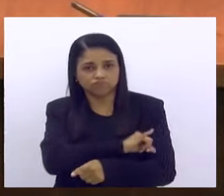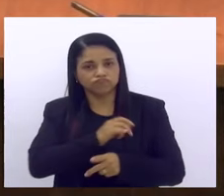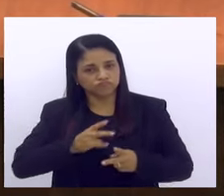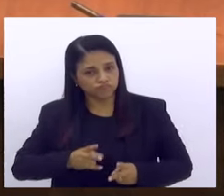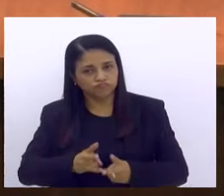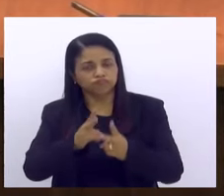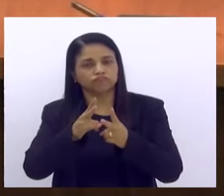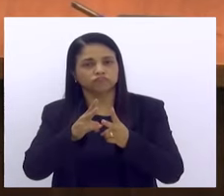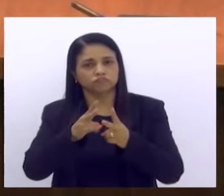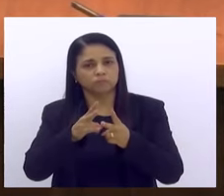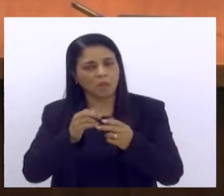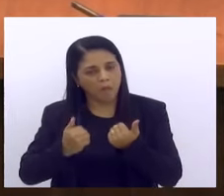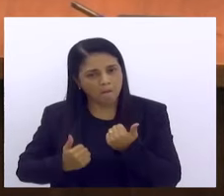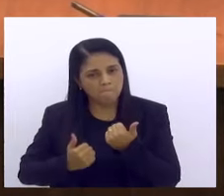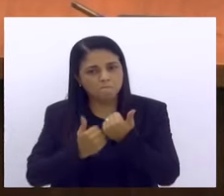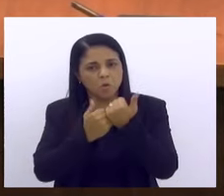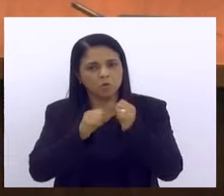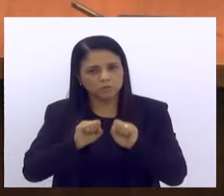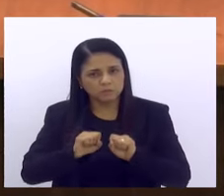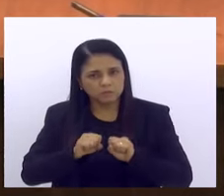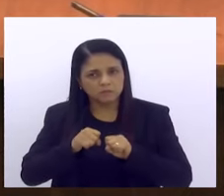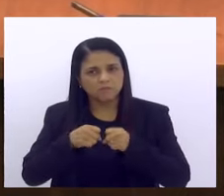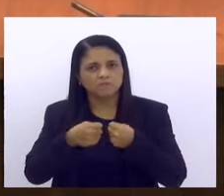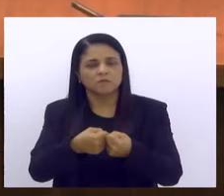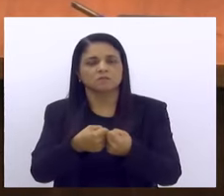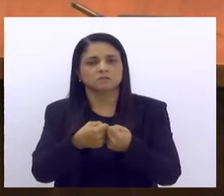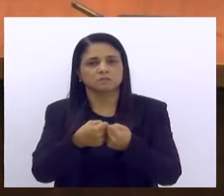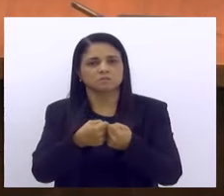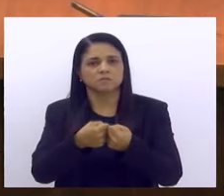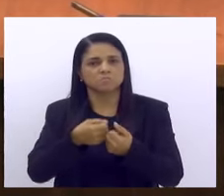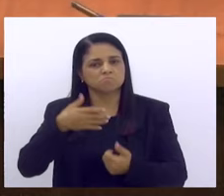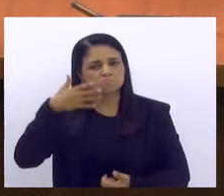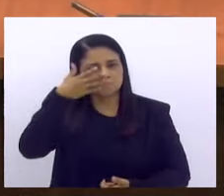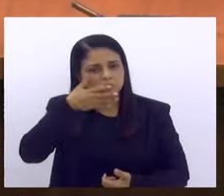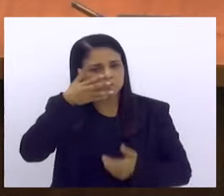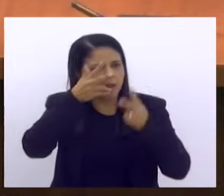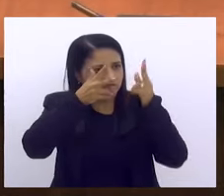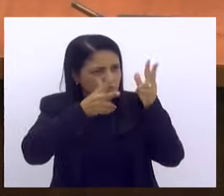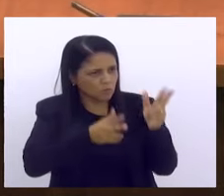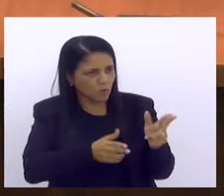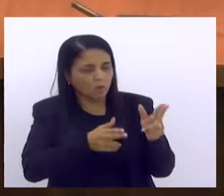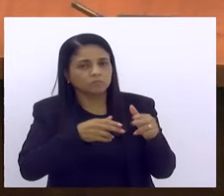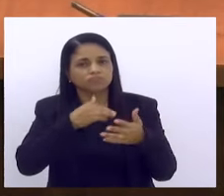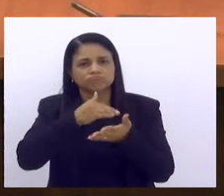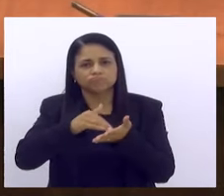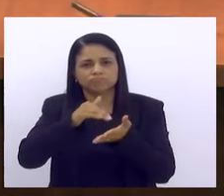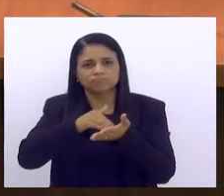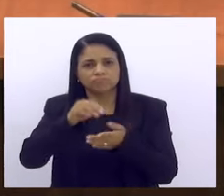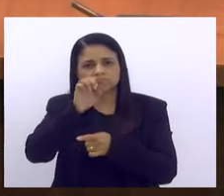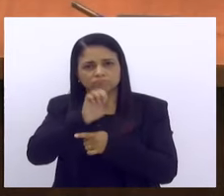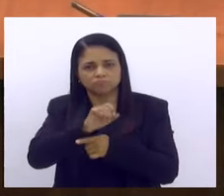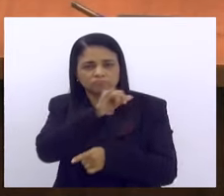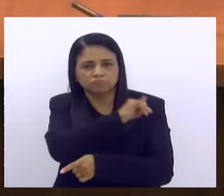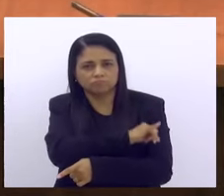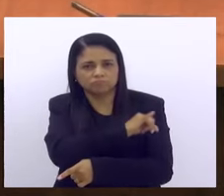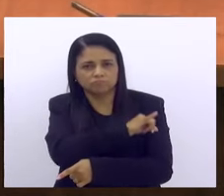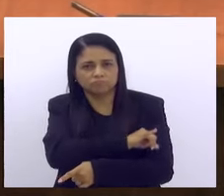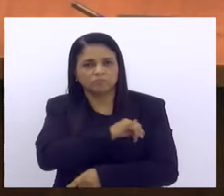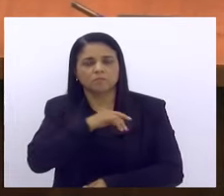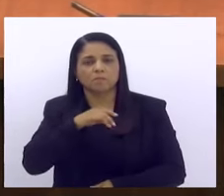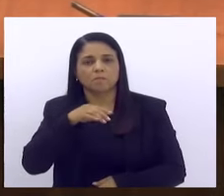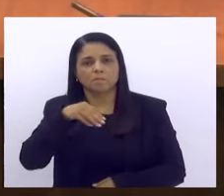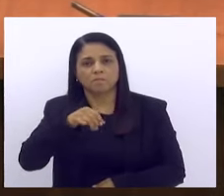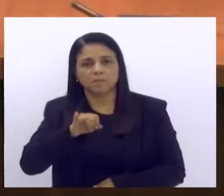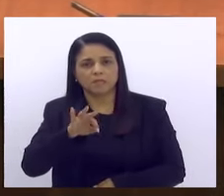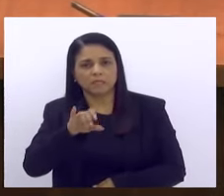contando com a nossa defesa incondicional, e faço minhas as suas palavras, que o secretário de Estado da Polícia Militar não tenha